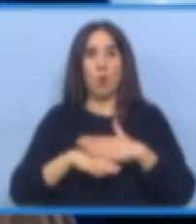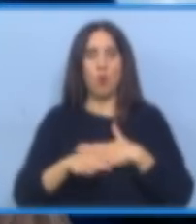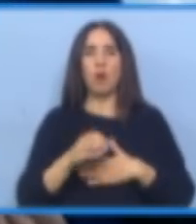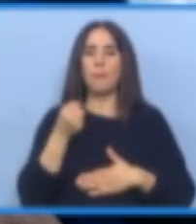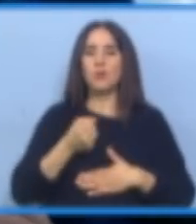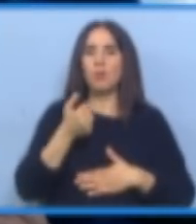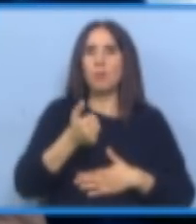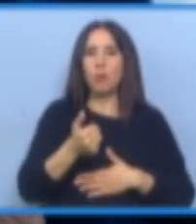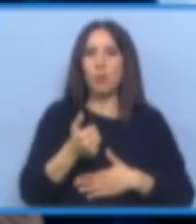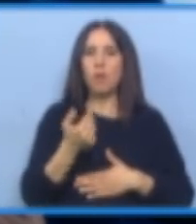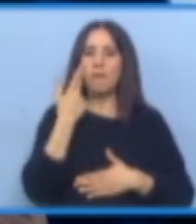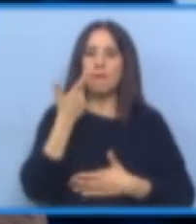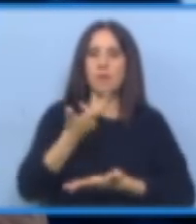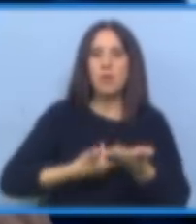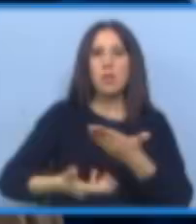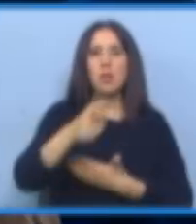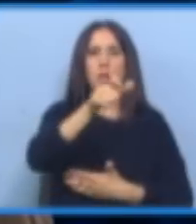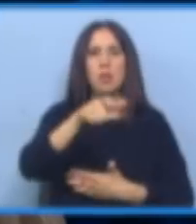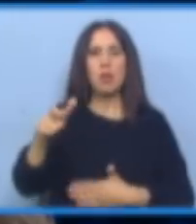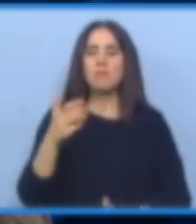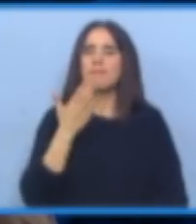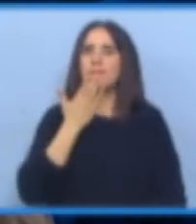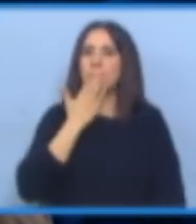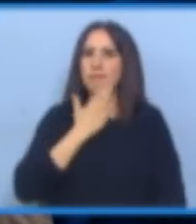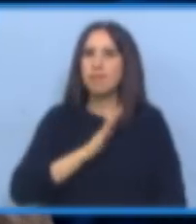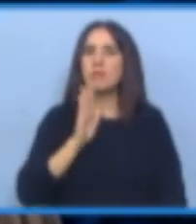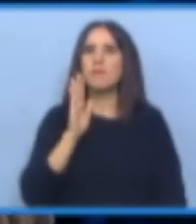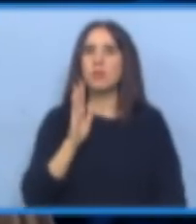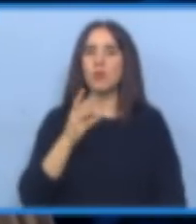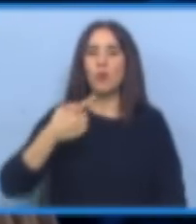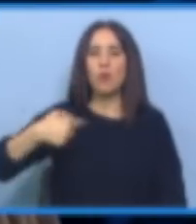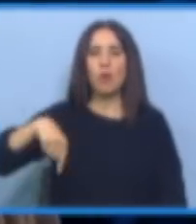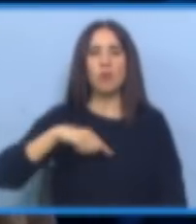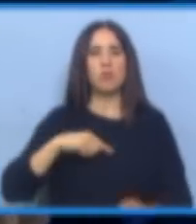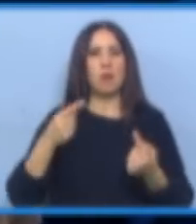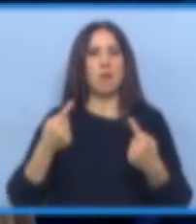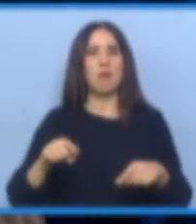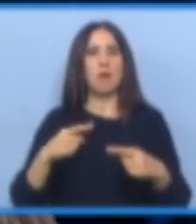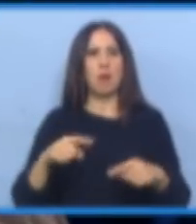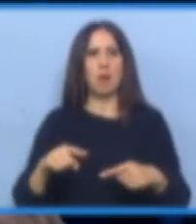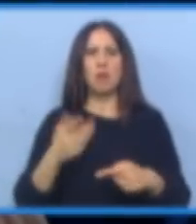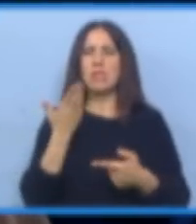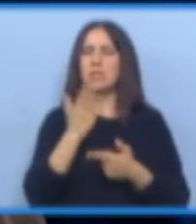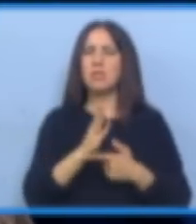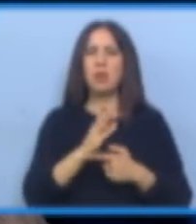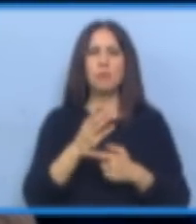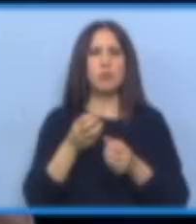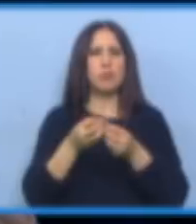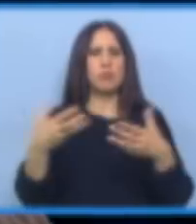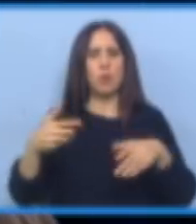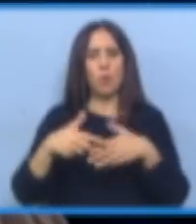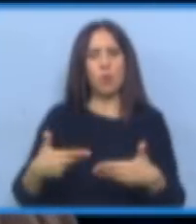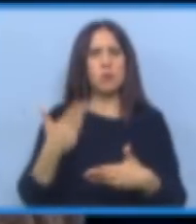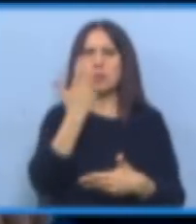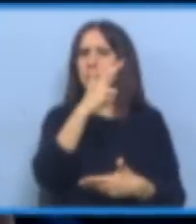pastor, de dar a vida pelos outros. Felizmente que nós temos muitos exemplos, hoje e sempre,